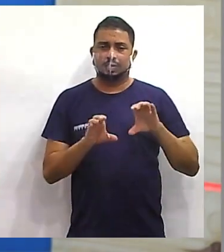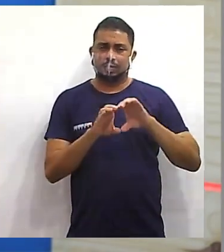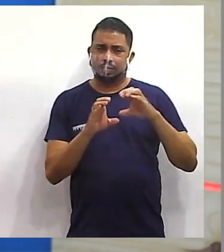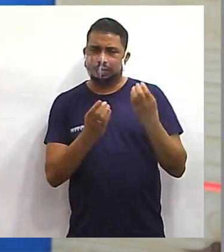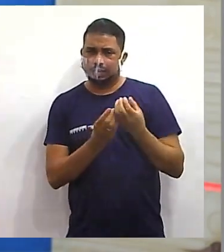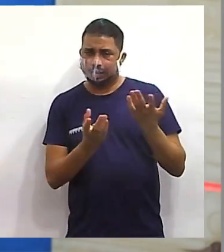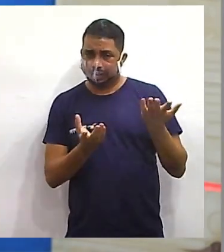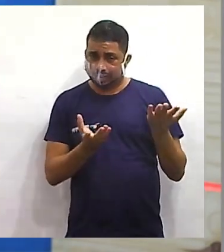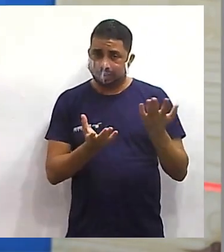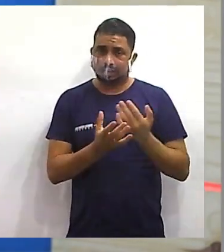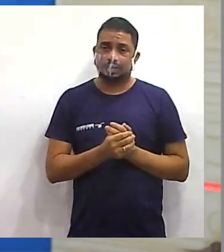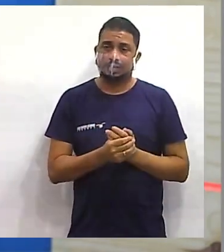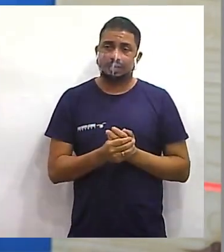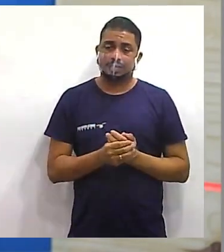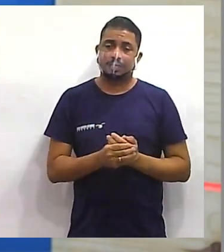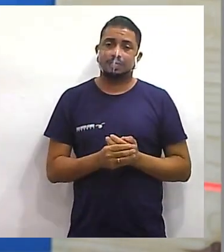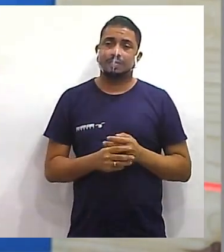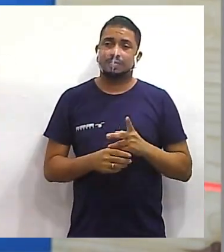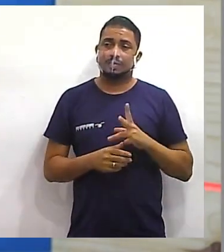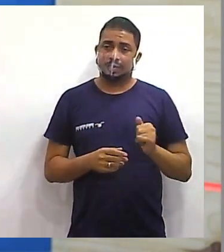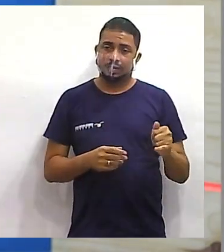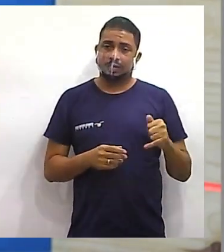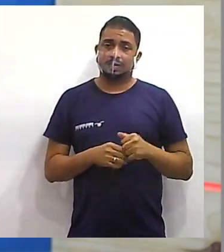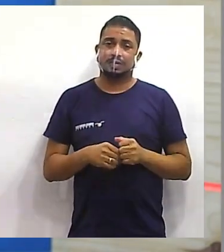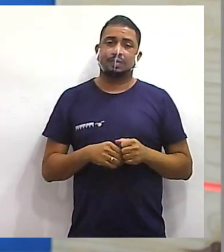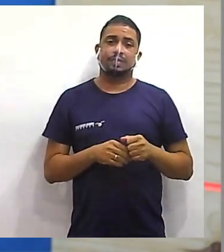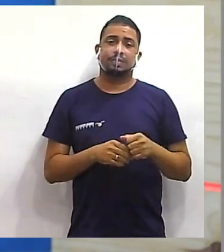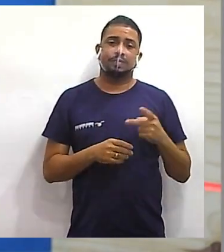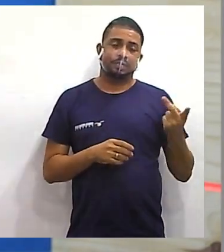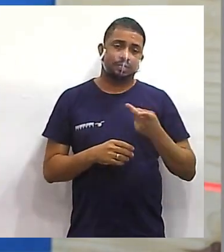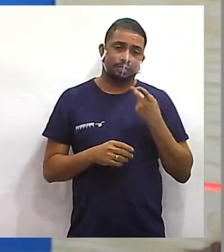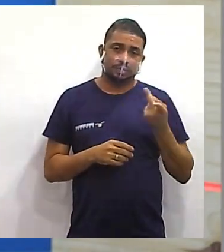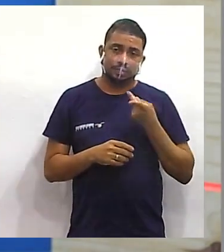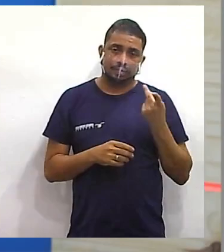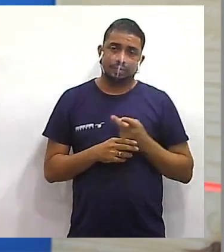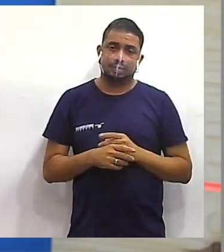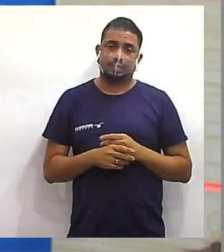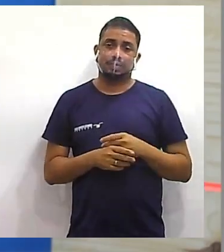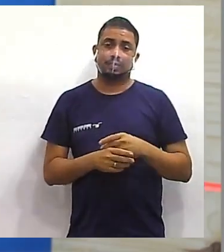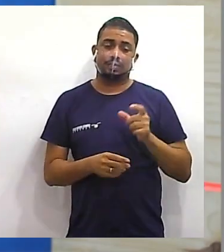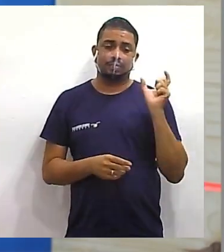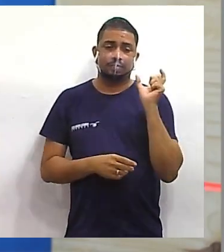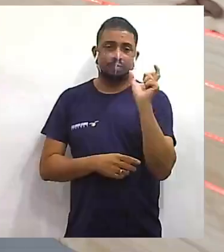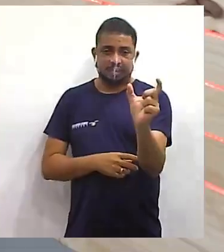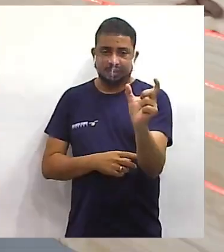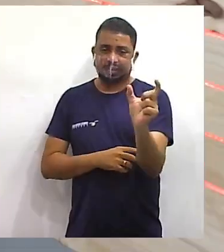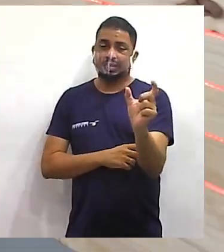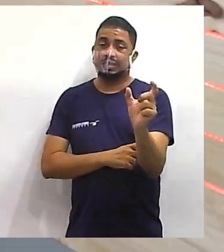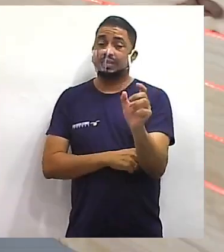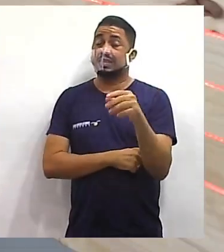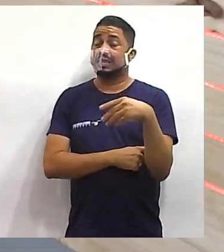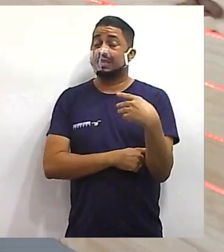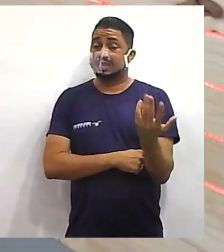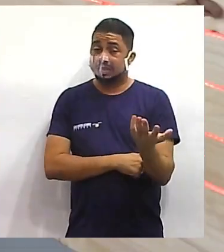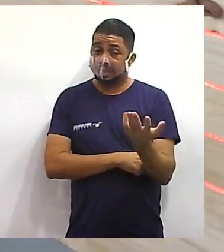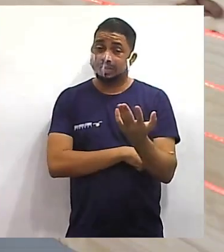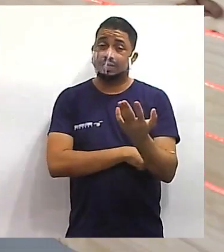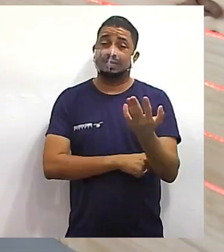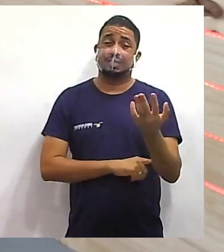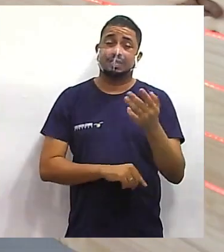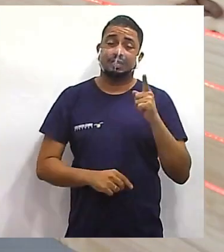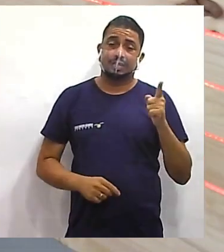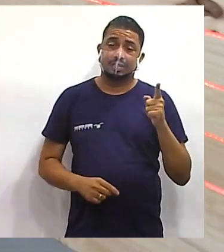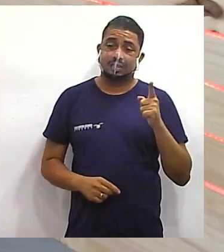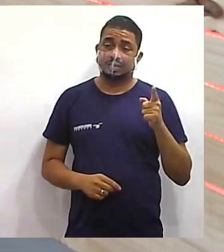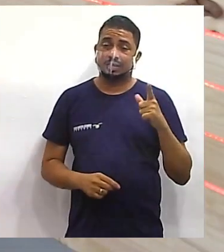comunistas, né? Eles foram citados como isso. Numa rotulação. Então, essa questão de